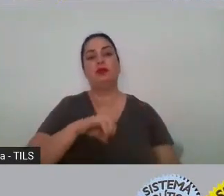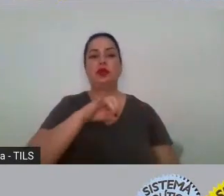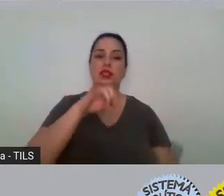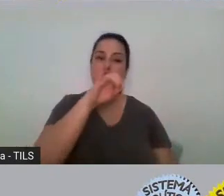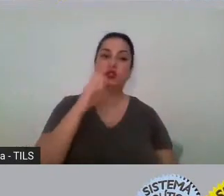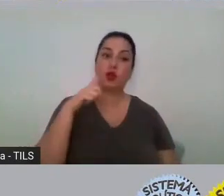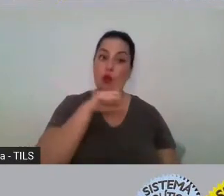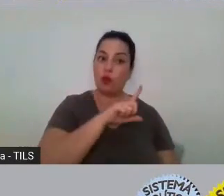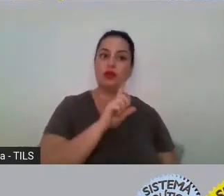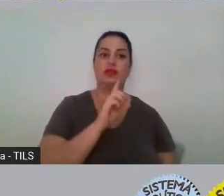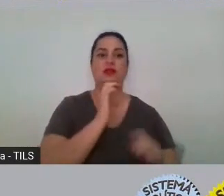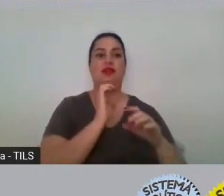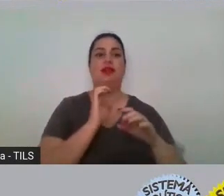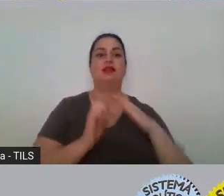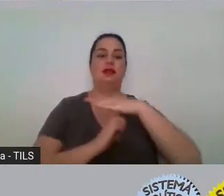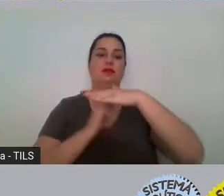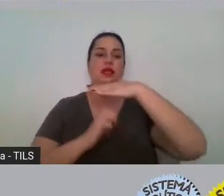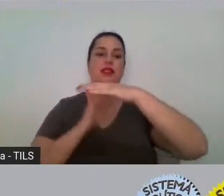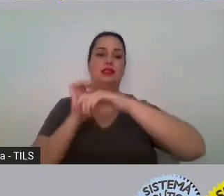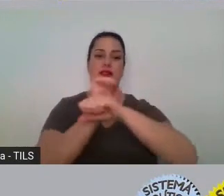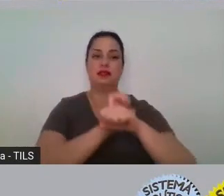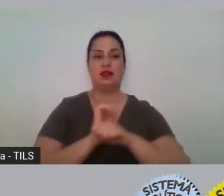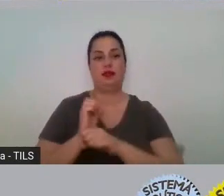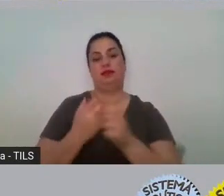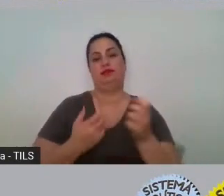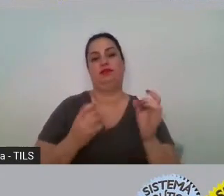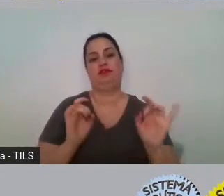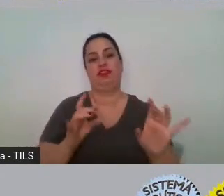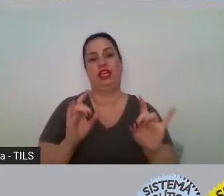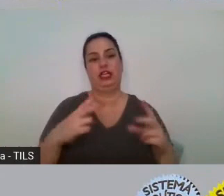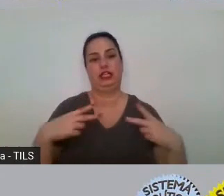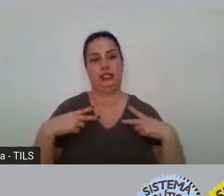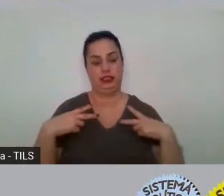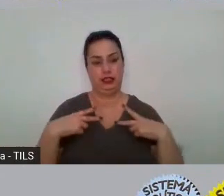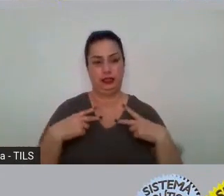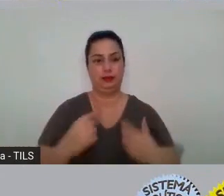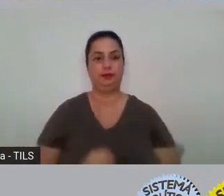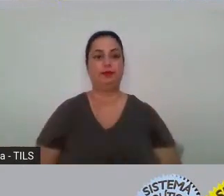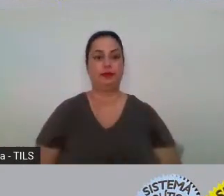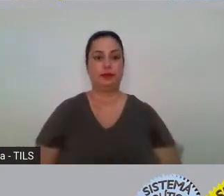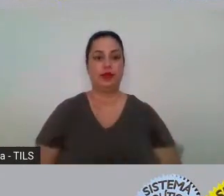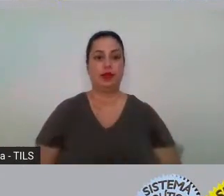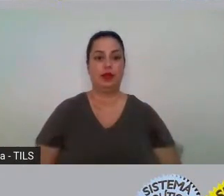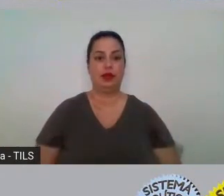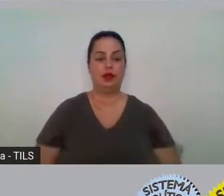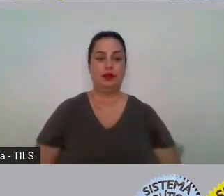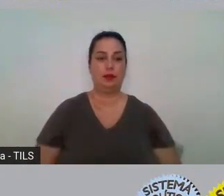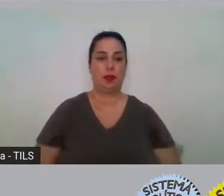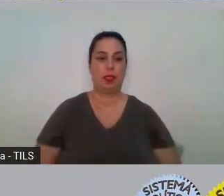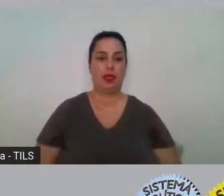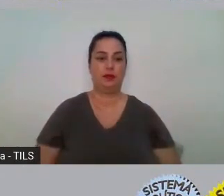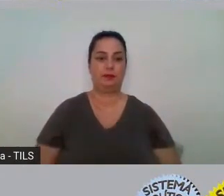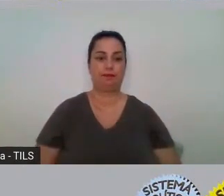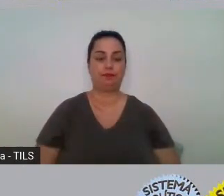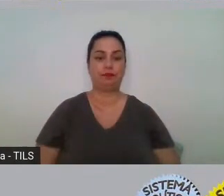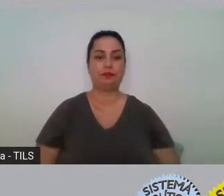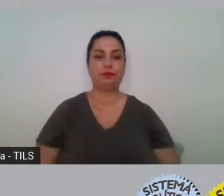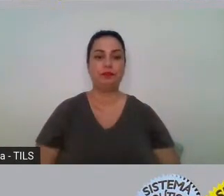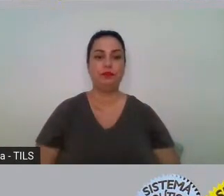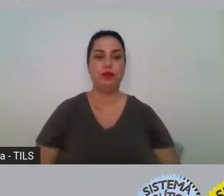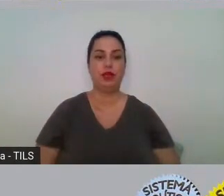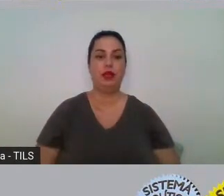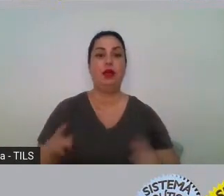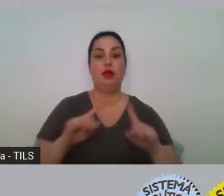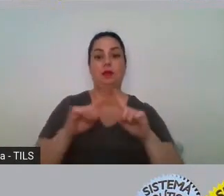se beneficiaram do processo de endividamento e que jamais saíram do comando do poder político, seja no executivo ou legislativo, querem fazer a